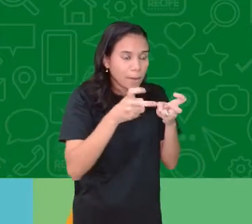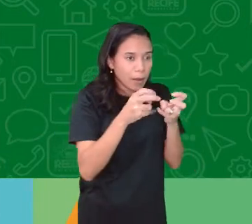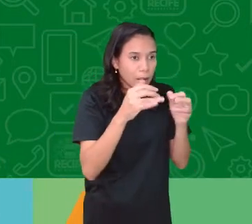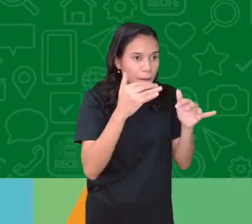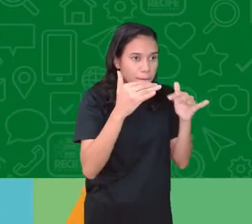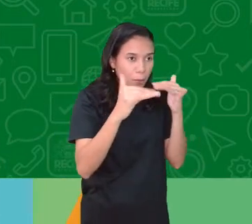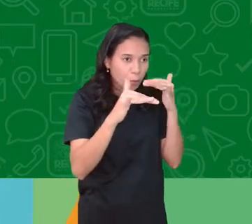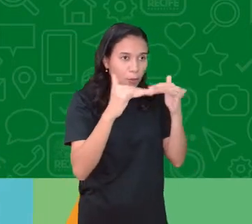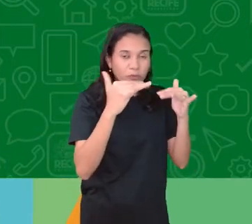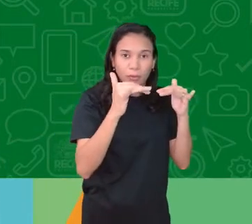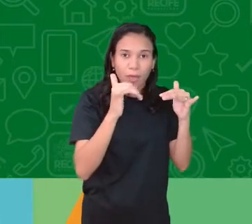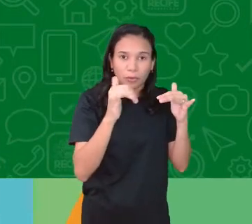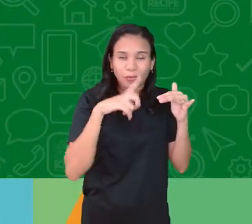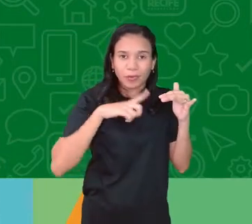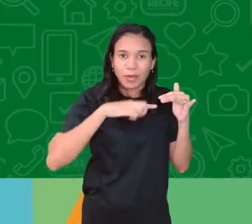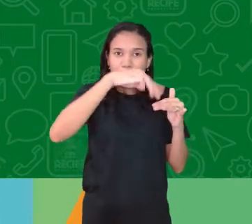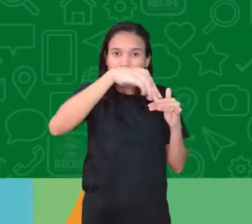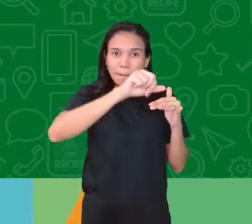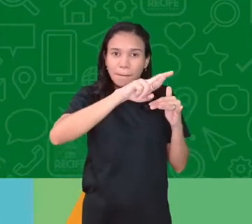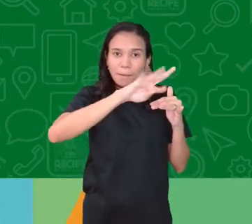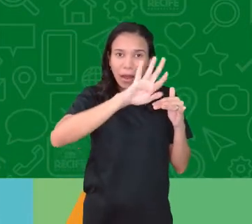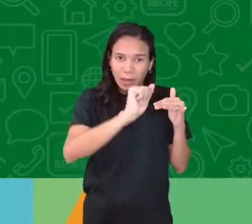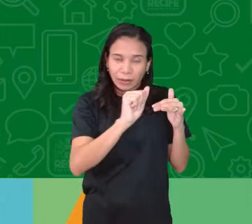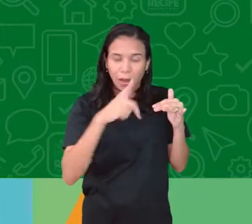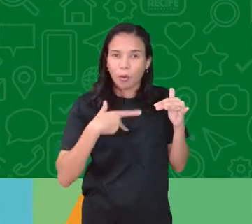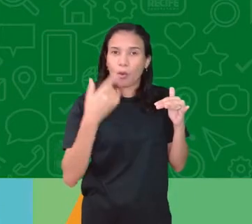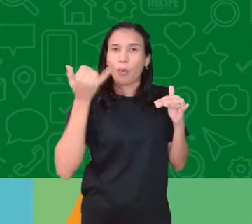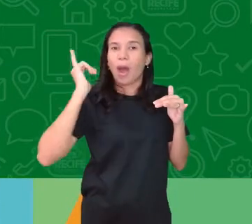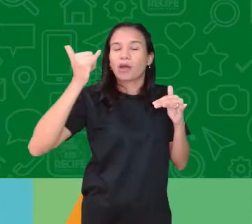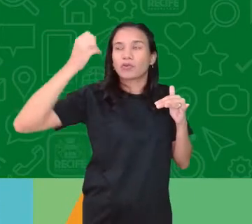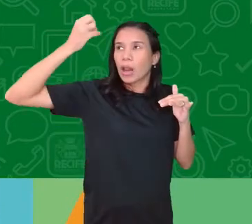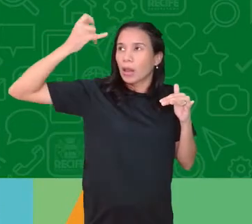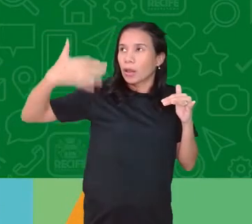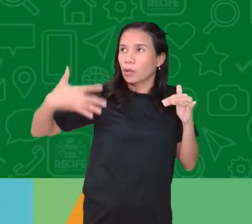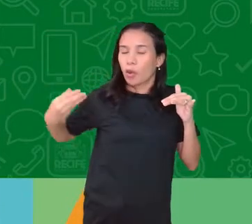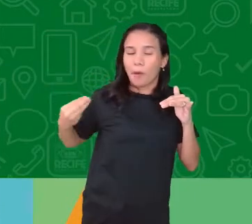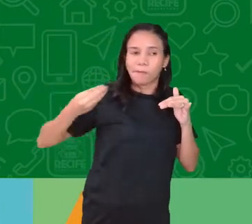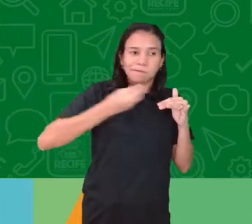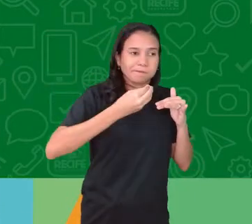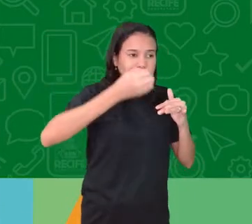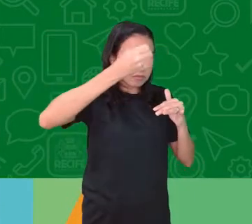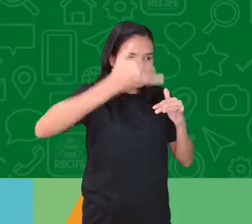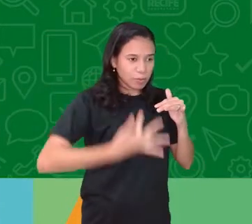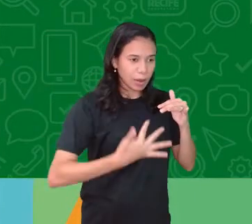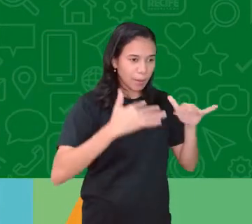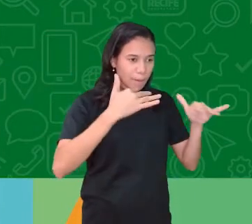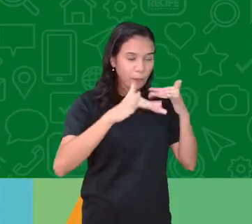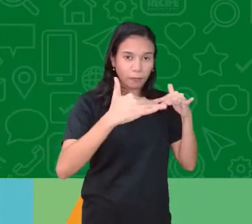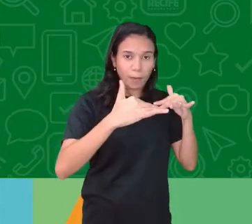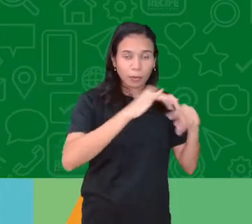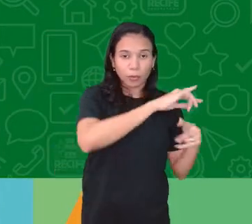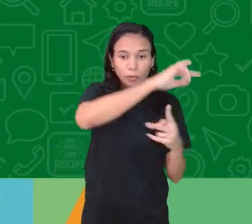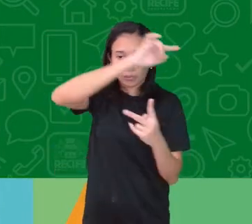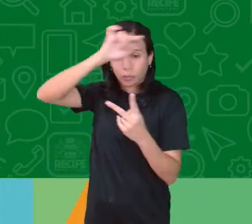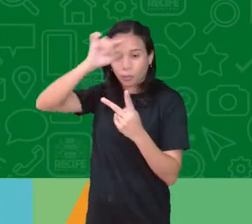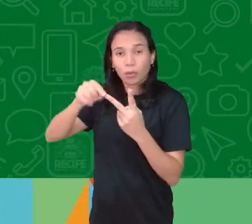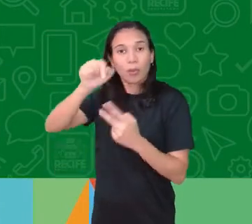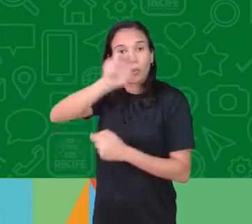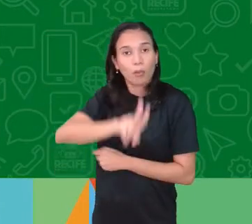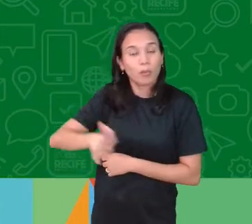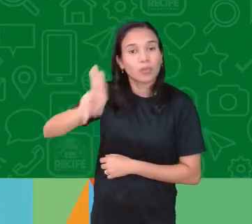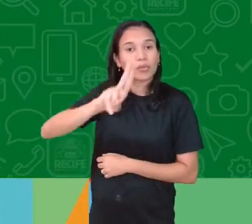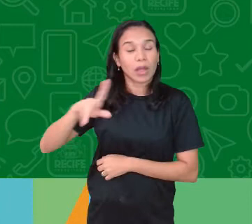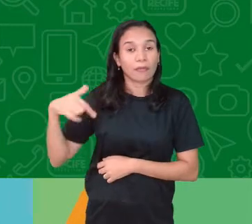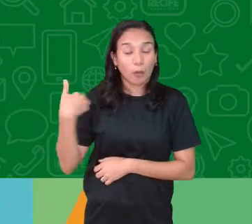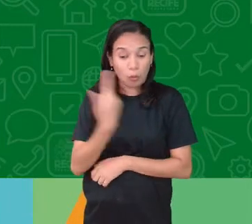né? Colocando ali a história dela, como ela queria contar, e ao mesmo tempo ela usava o